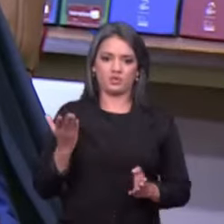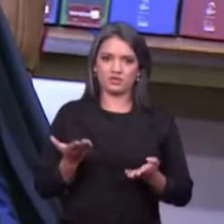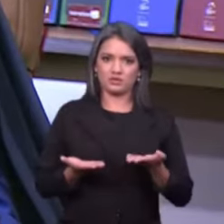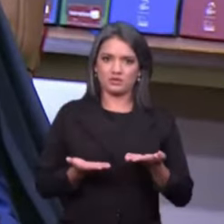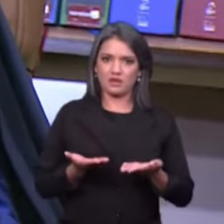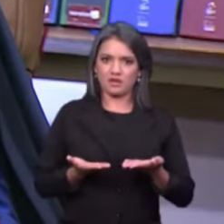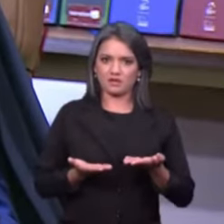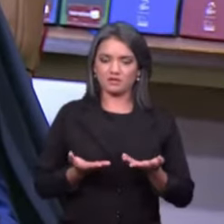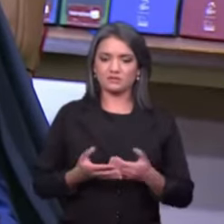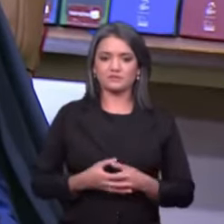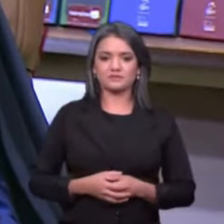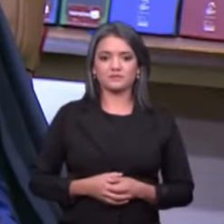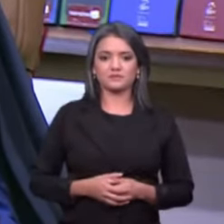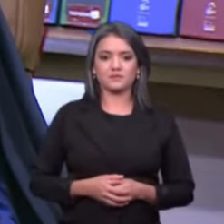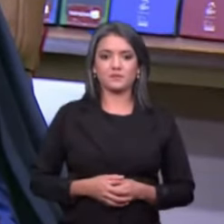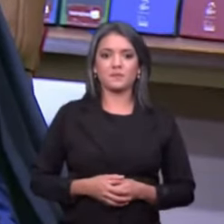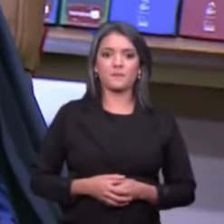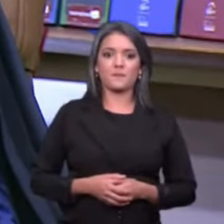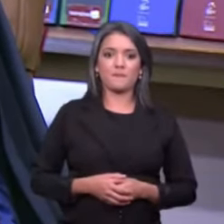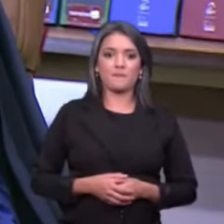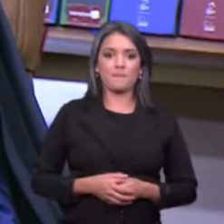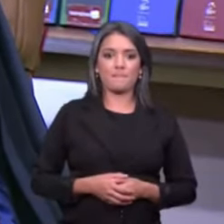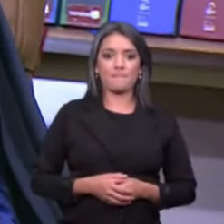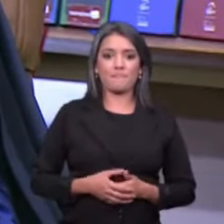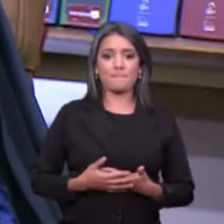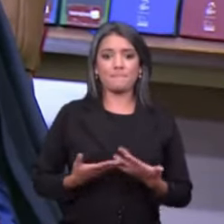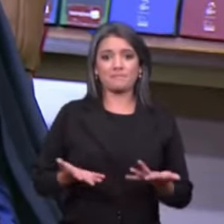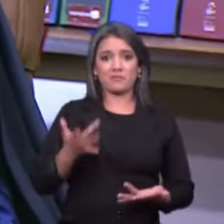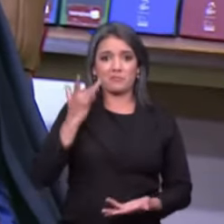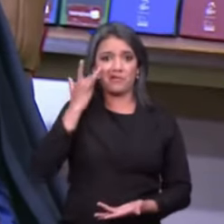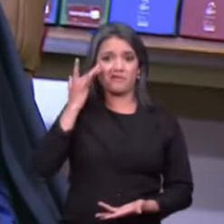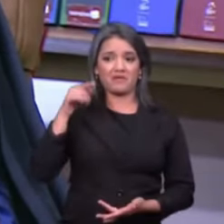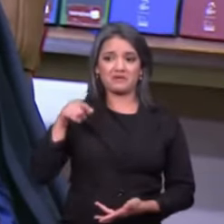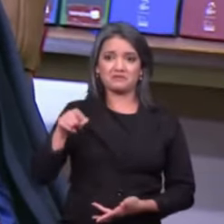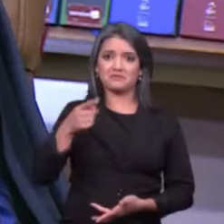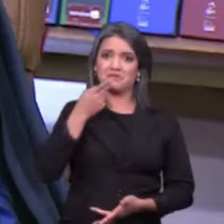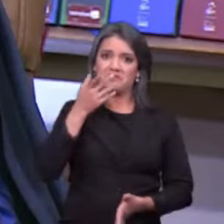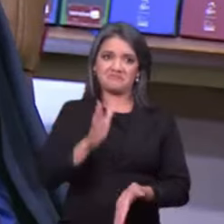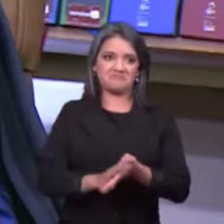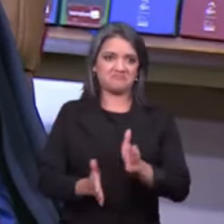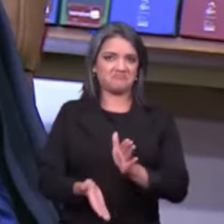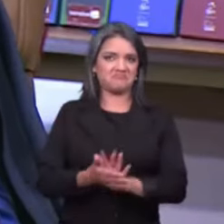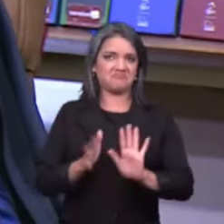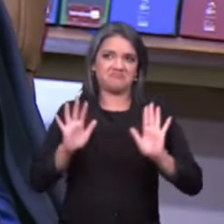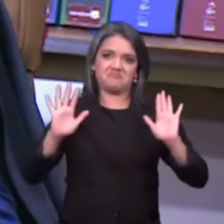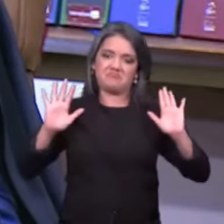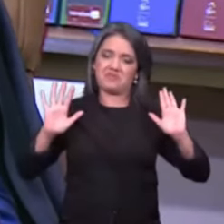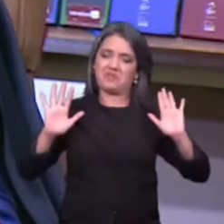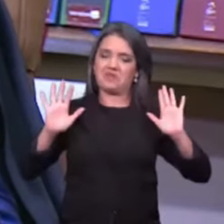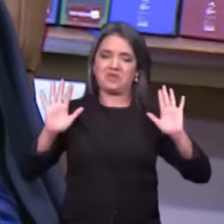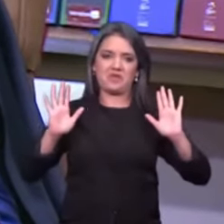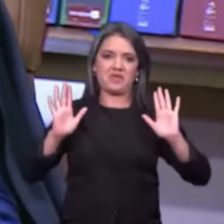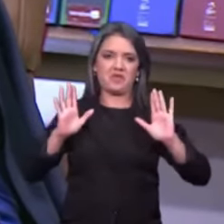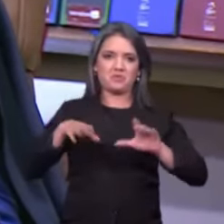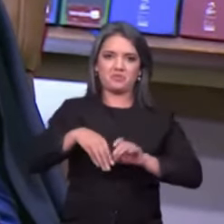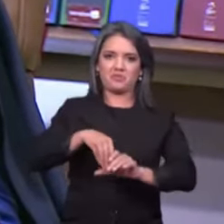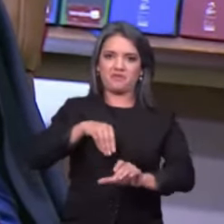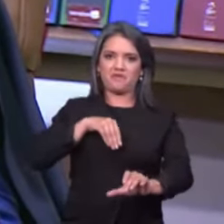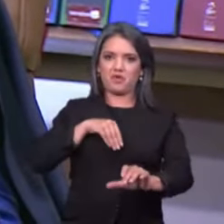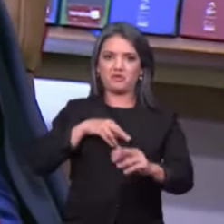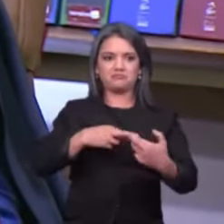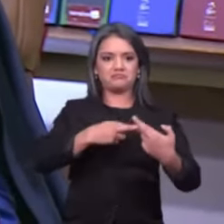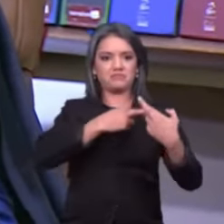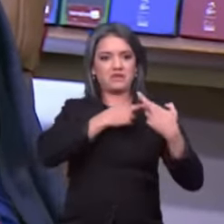E é muito fácil eles lavarem as mãos e jogarem para as nossas